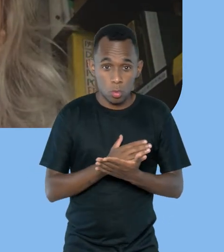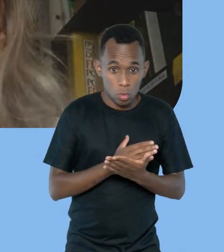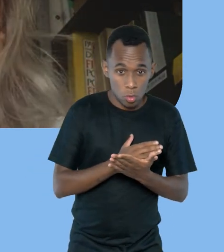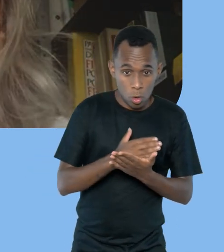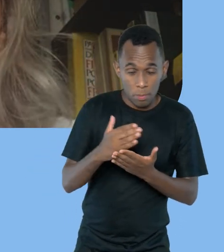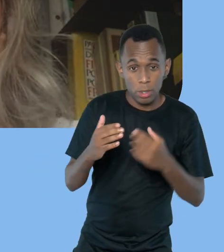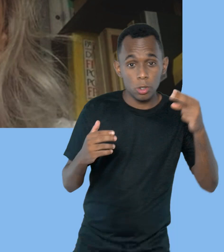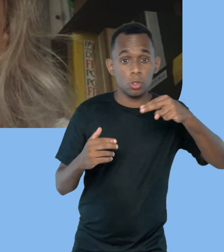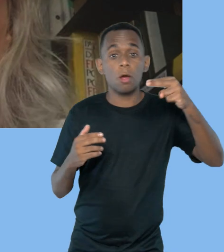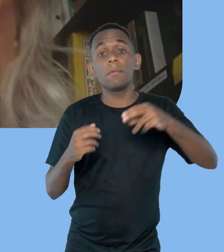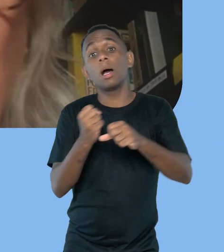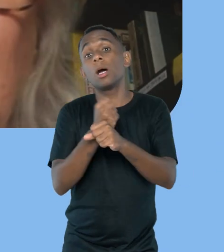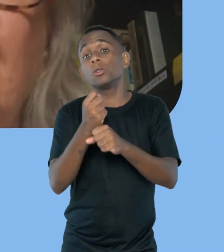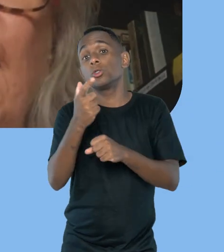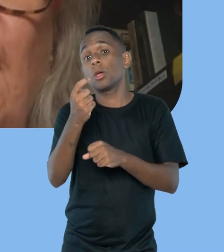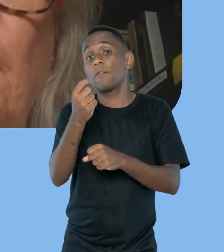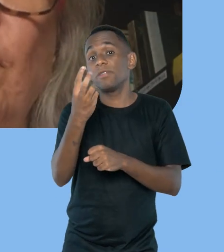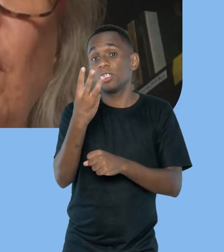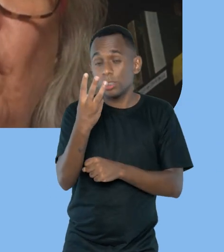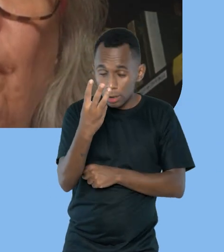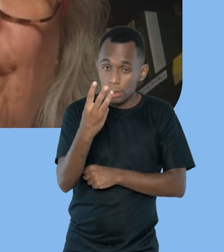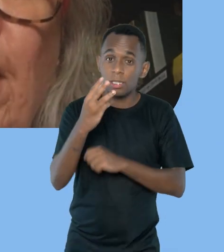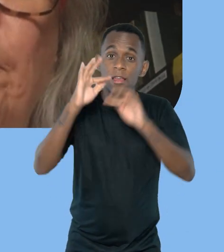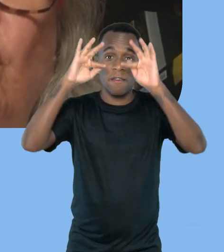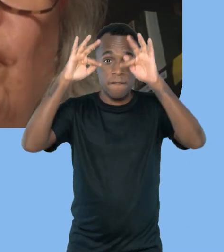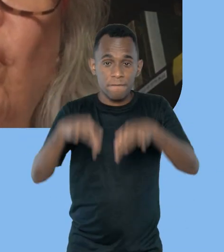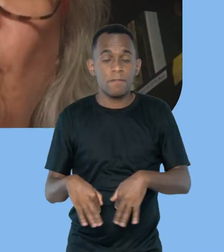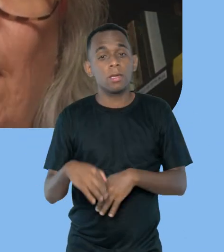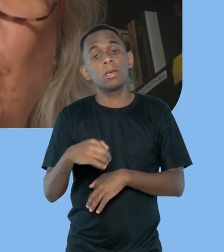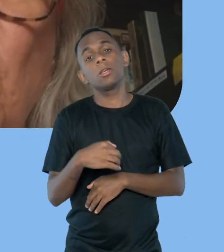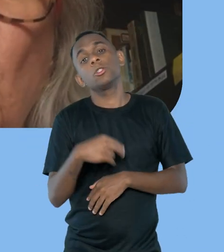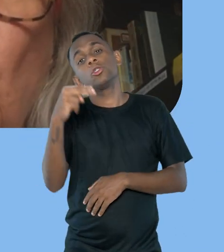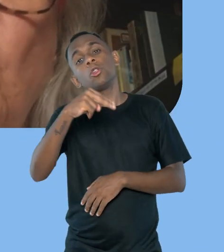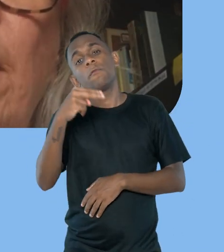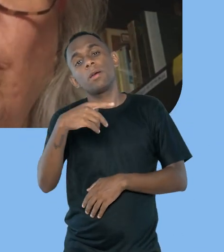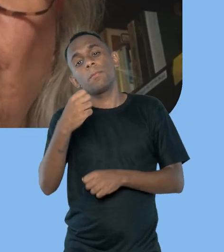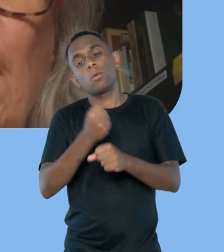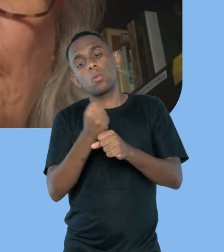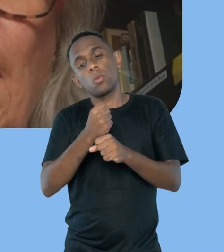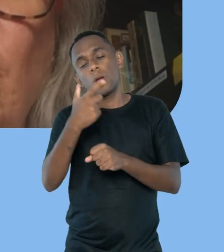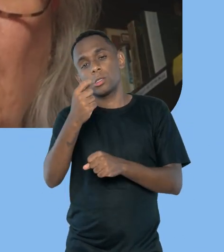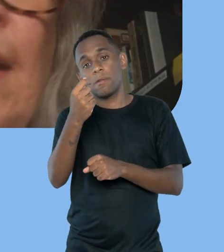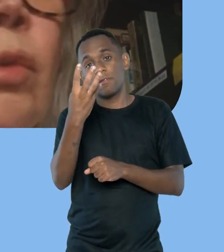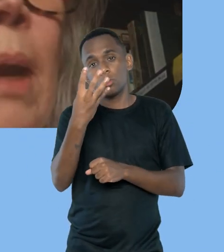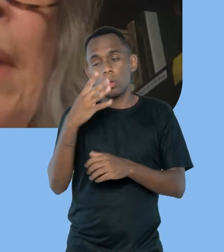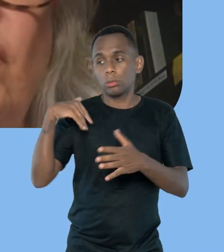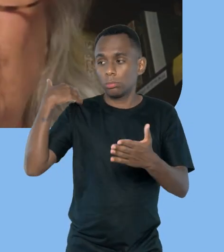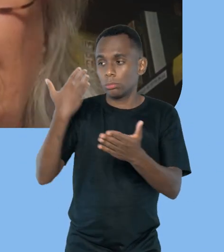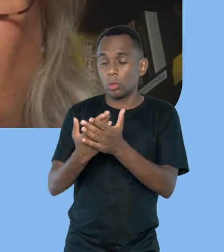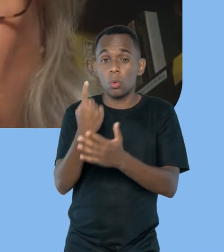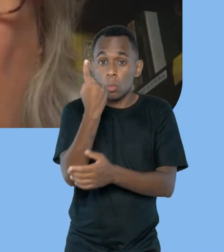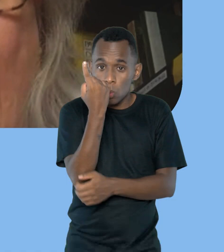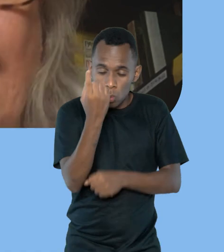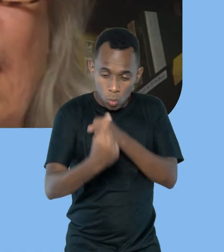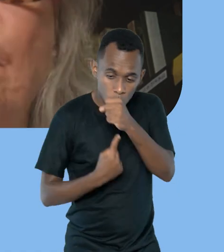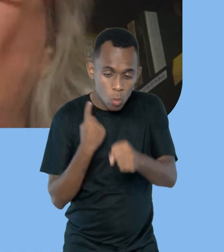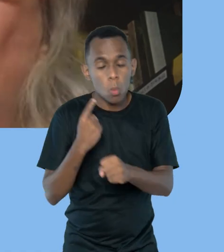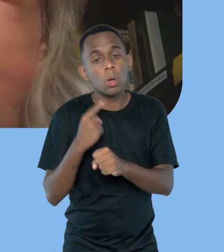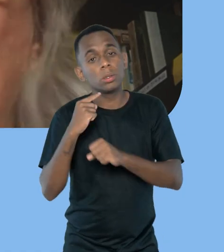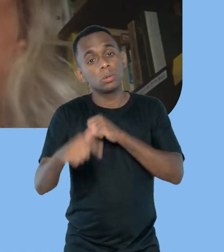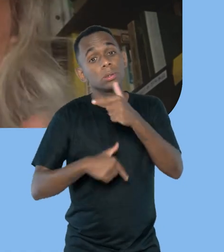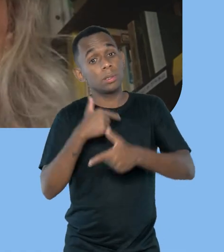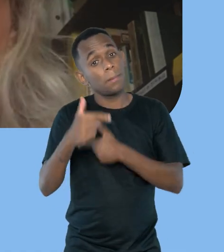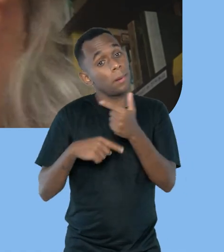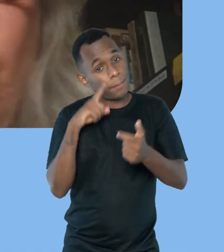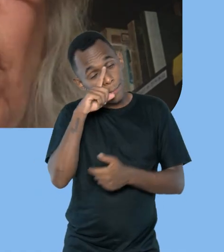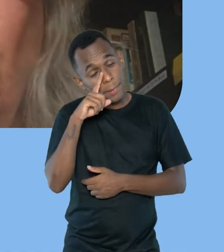em novembro de 23 e encerramos em novembro de 24. Um ano de trabalho. E é um trabalho de risco. Até porque